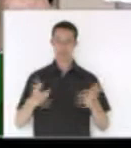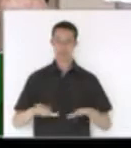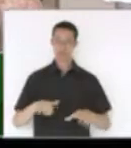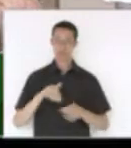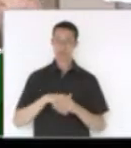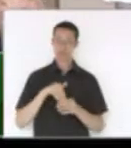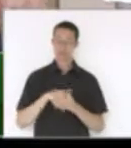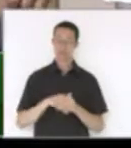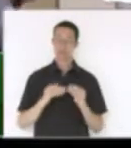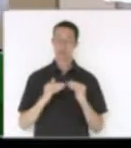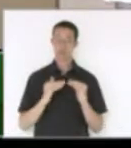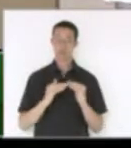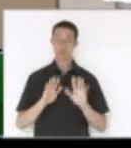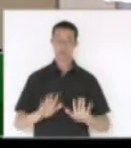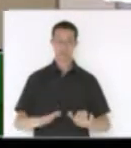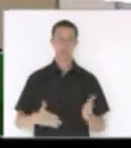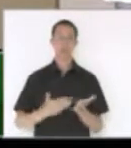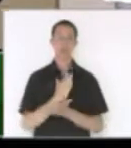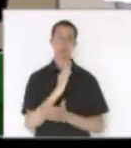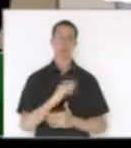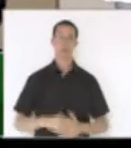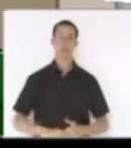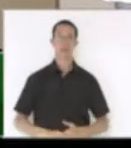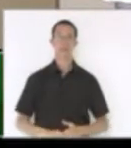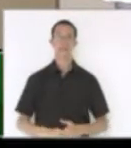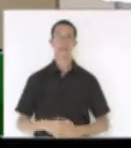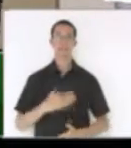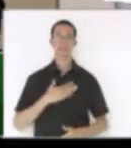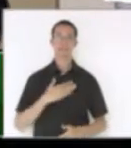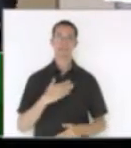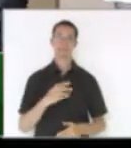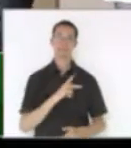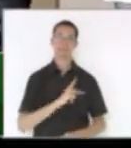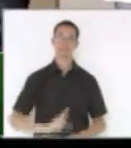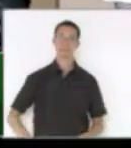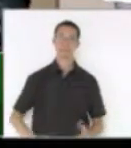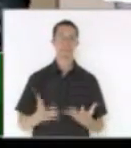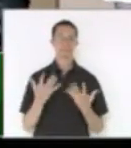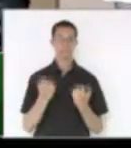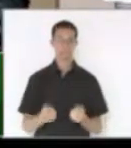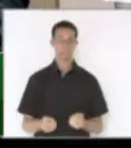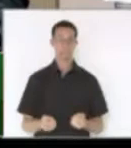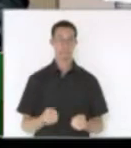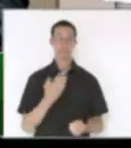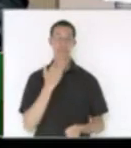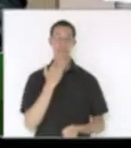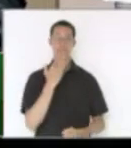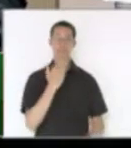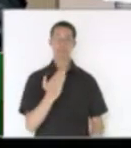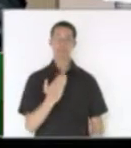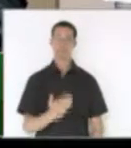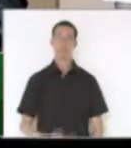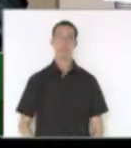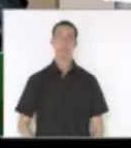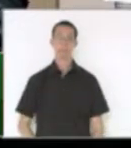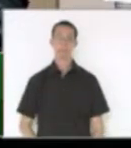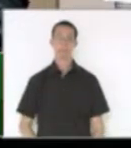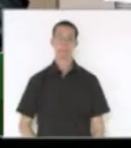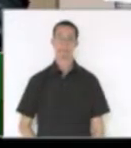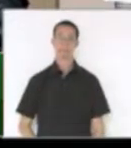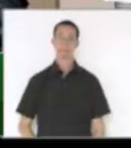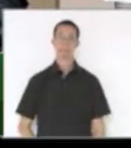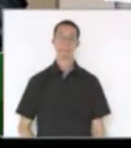Quem tiver de acordo permaneça como está, aprovado. Esta Presidência comunica que defere os seguintes requerimentos.